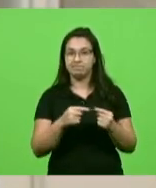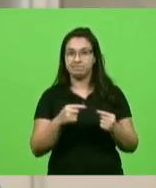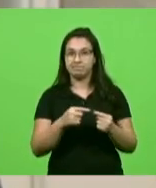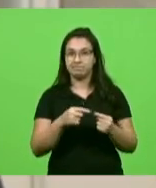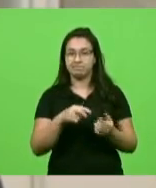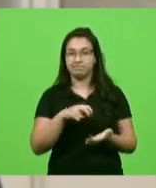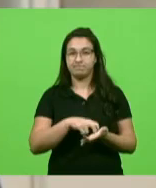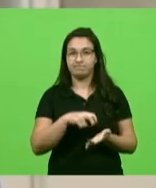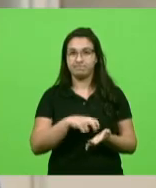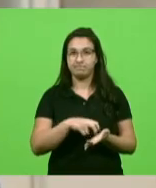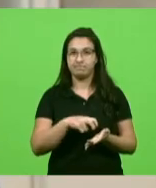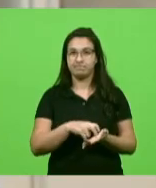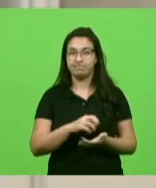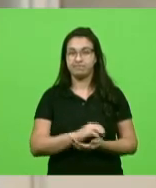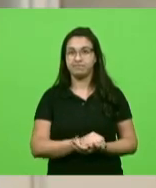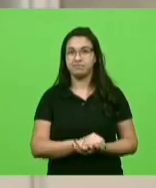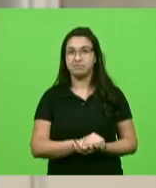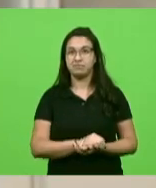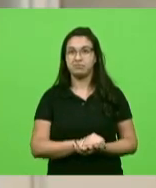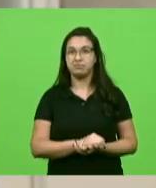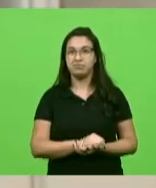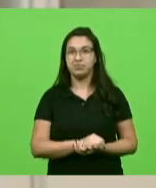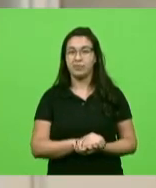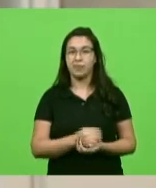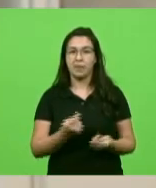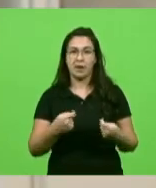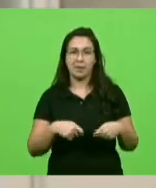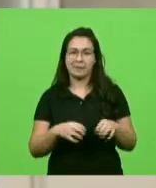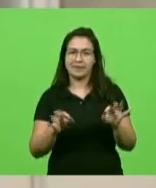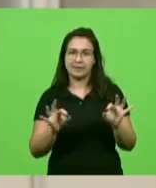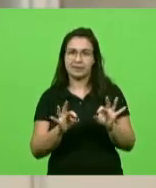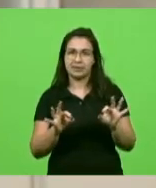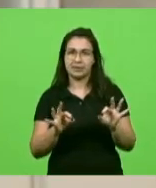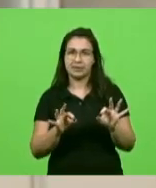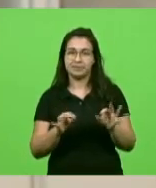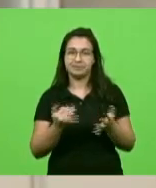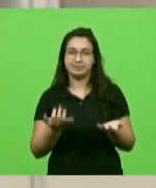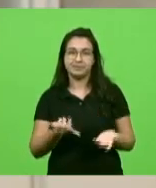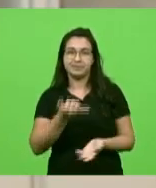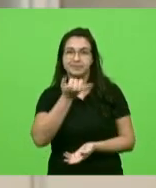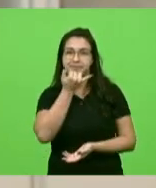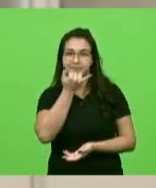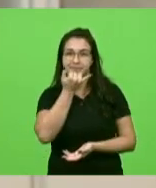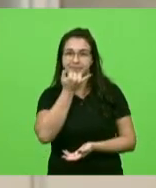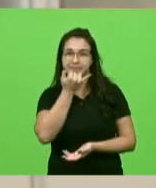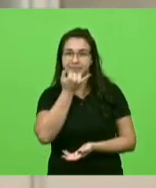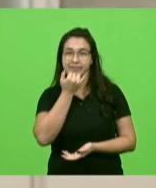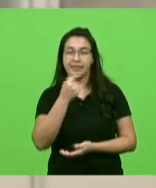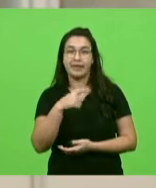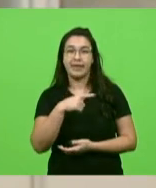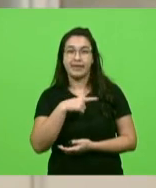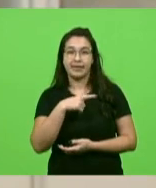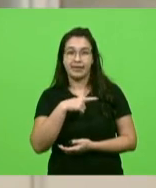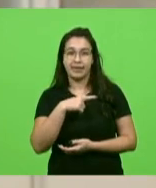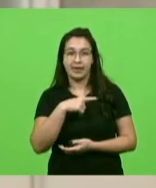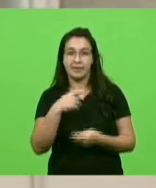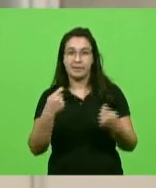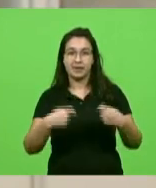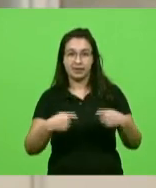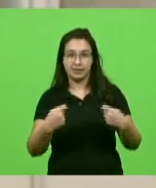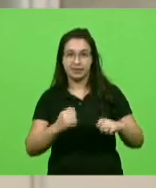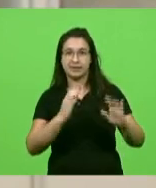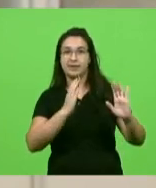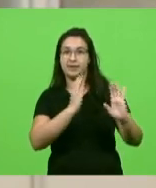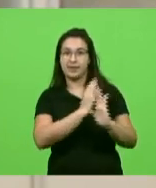logo não há necessidade de aferir aliás perdão logo a necessidade sim